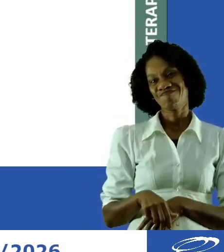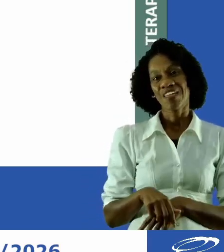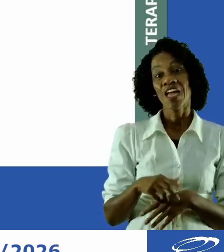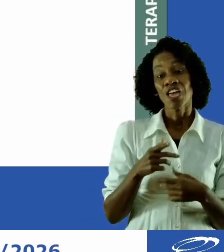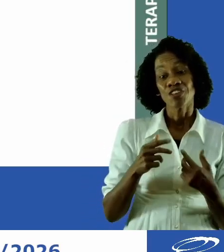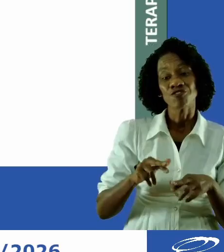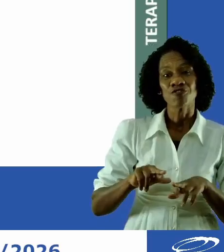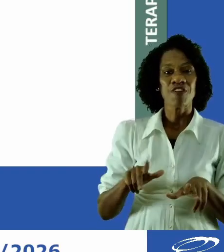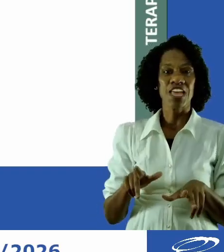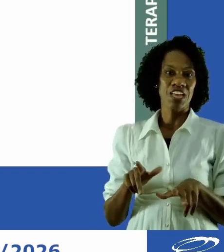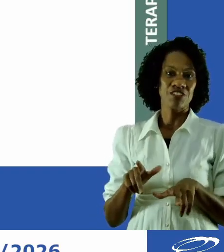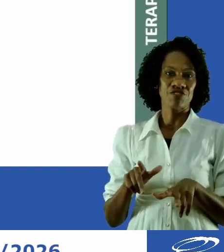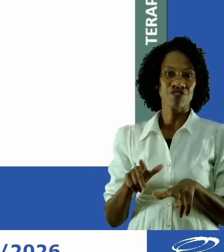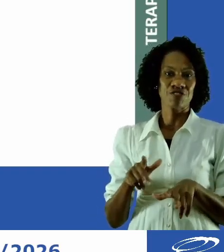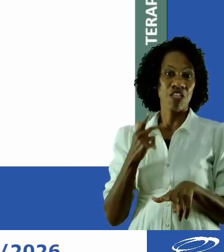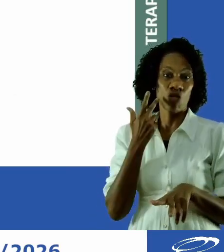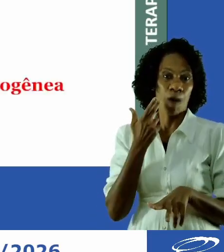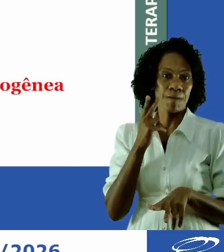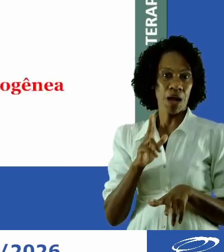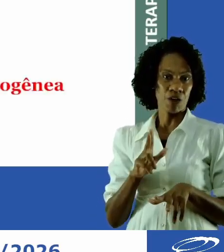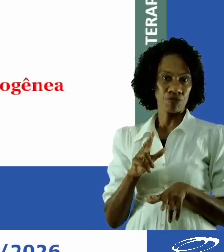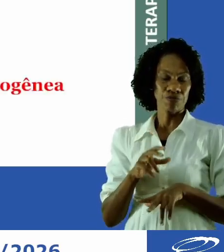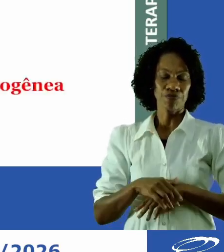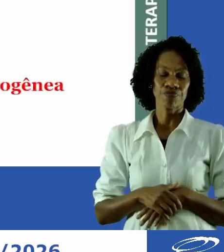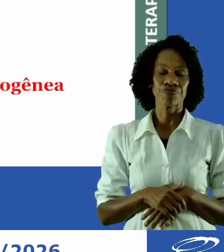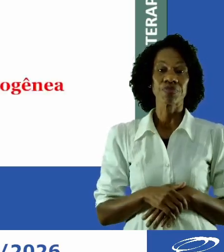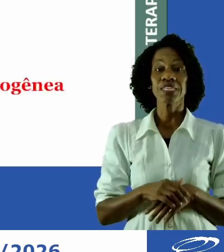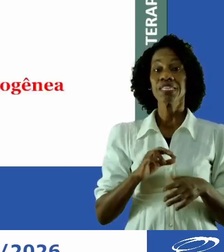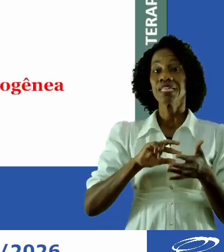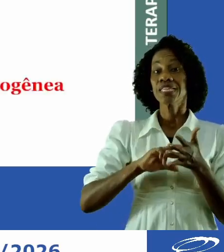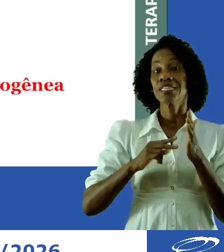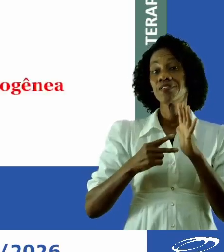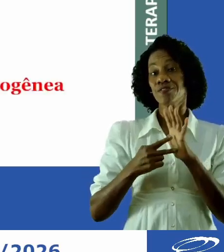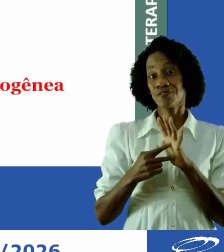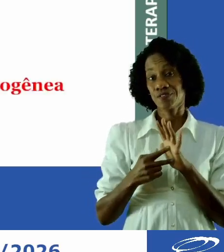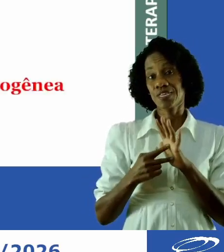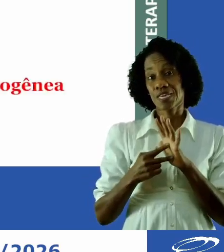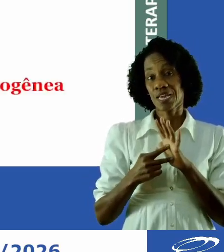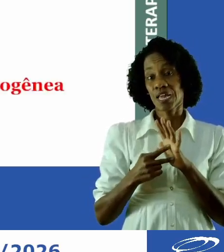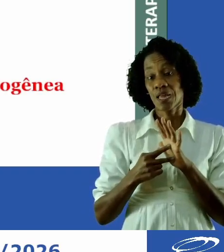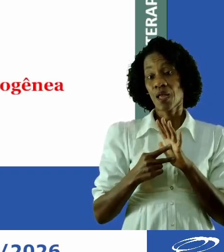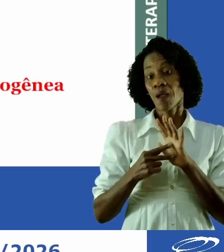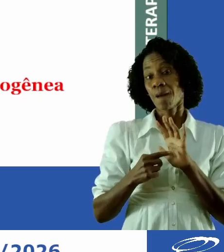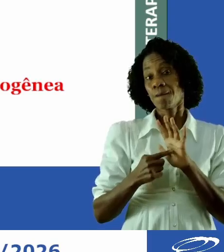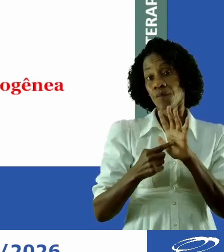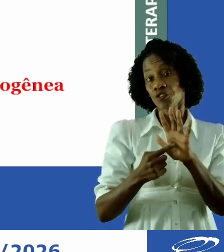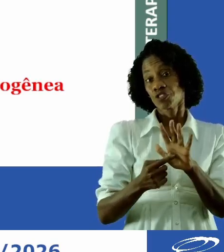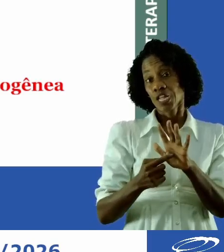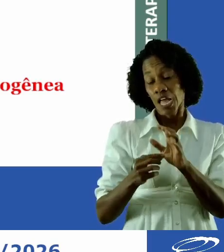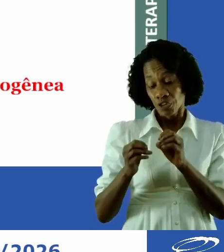menos endovenoso, via oral, ou mesmo localmente. Significa dizer que a distribuição de antimicrobiano nesse tecido